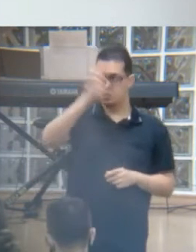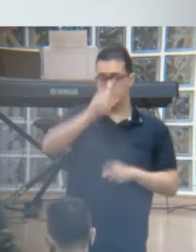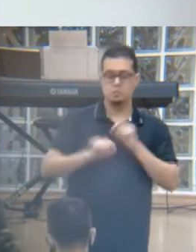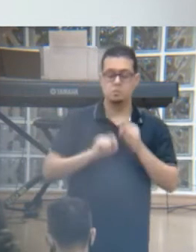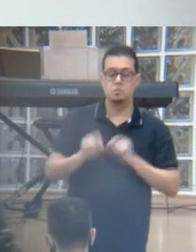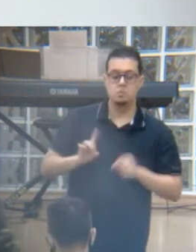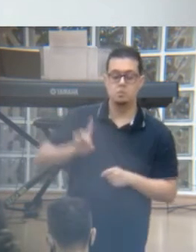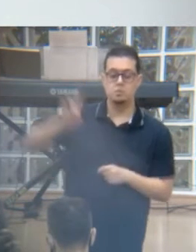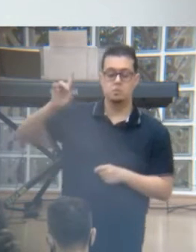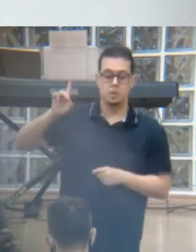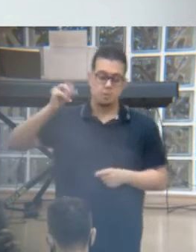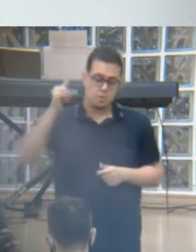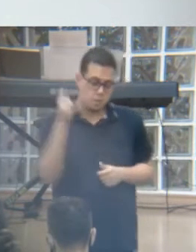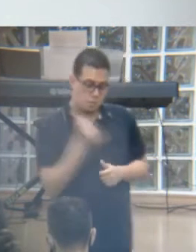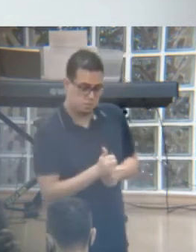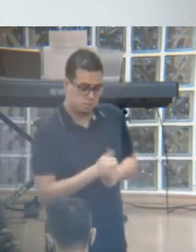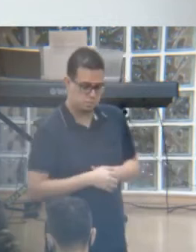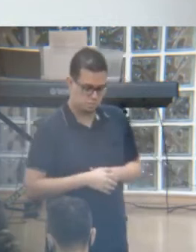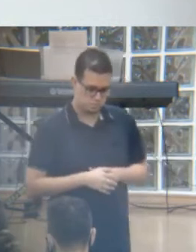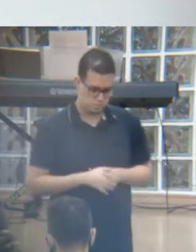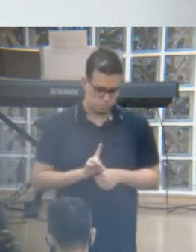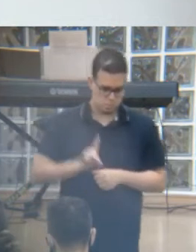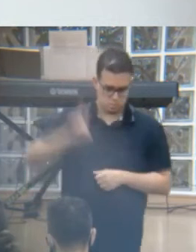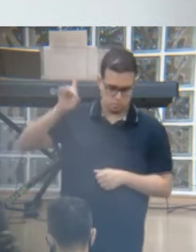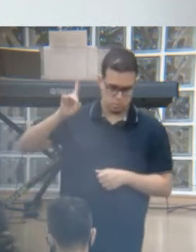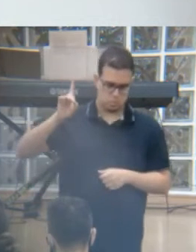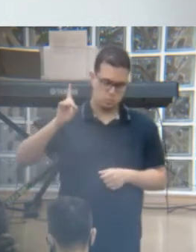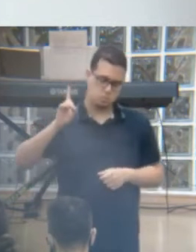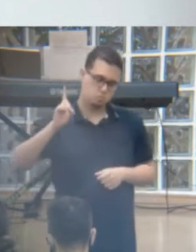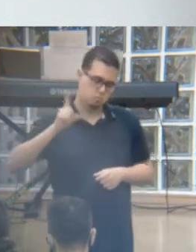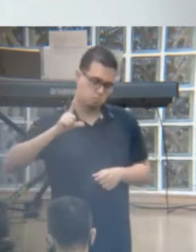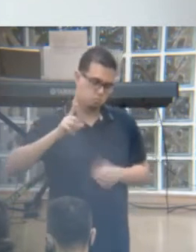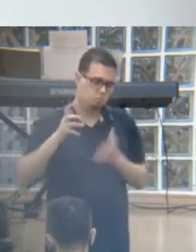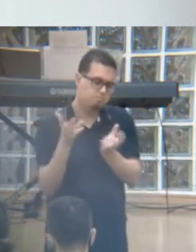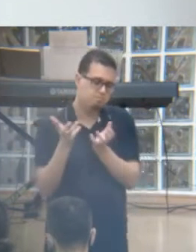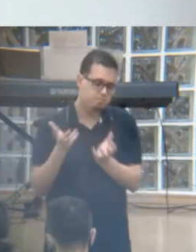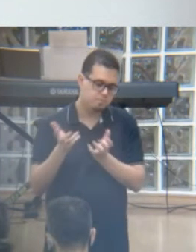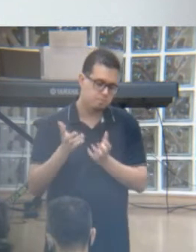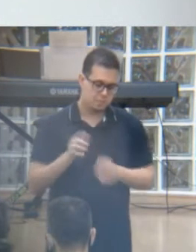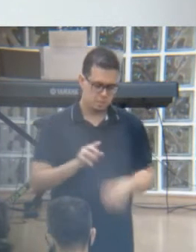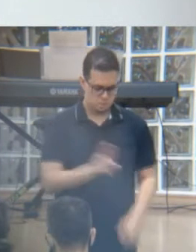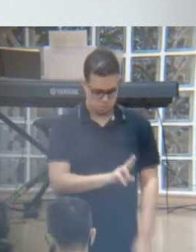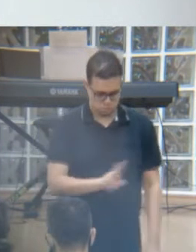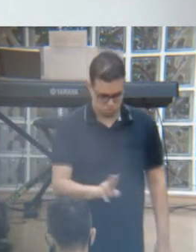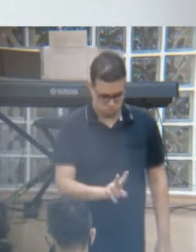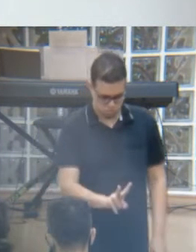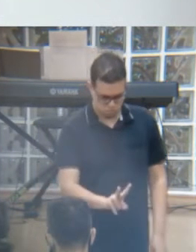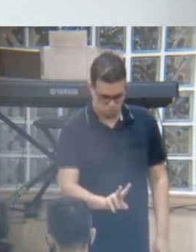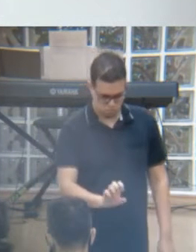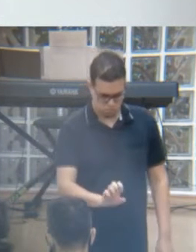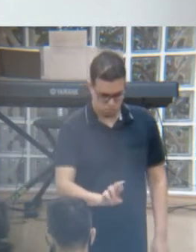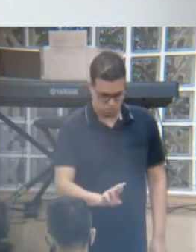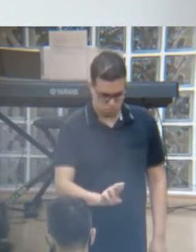É um ato judicial, é uma declaração, é